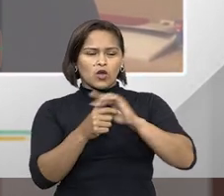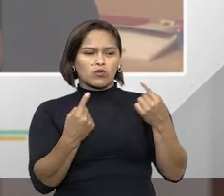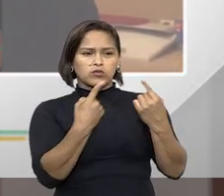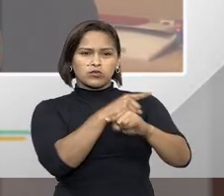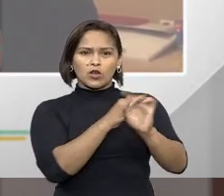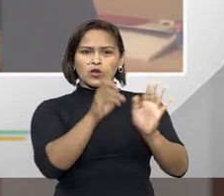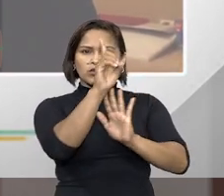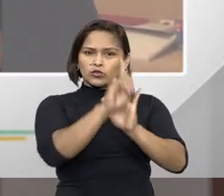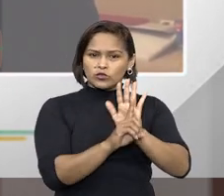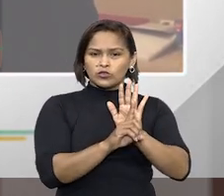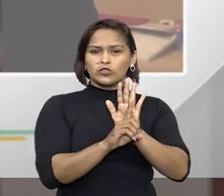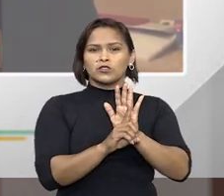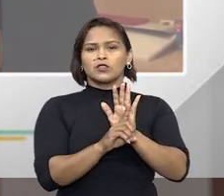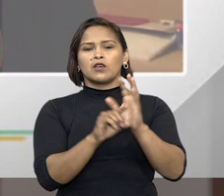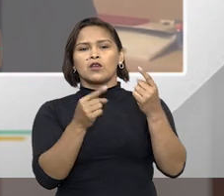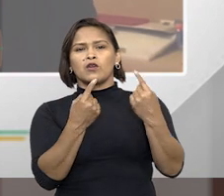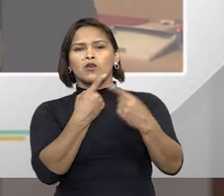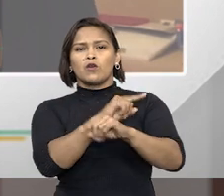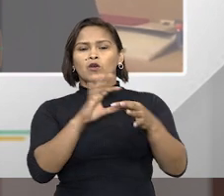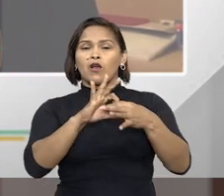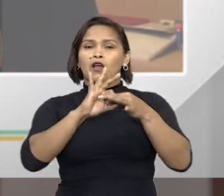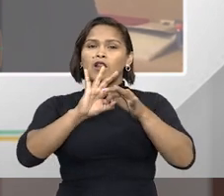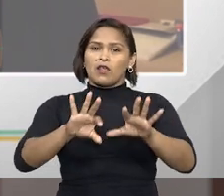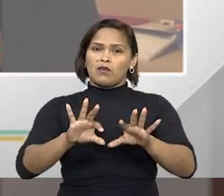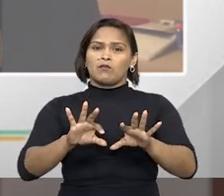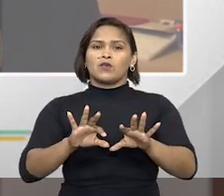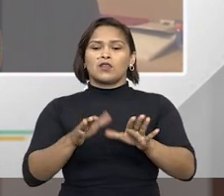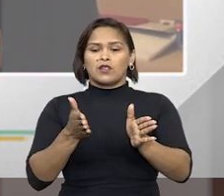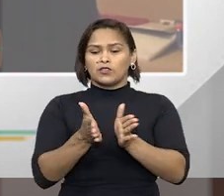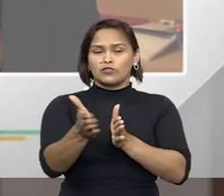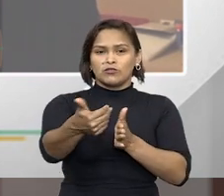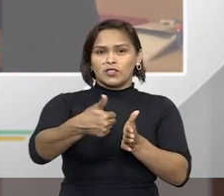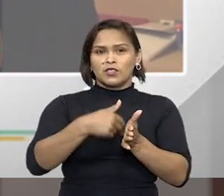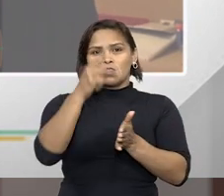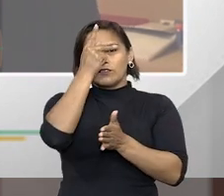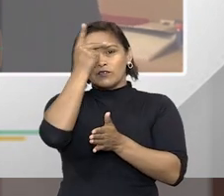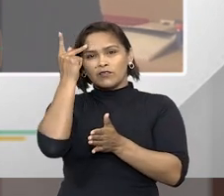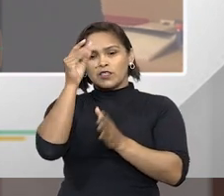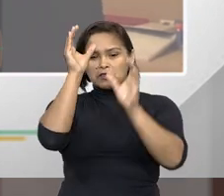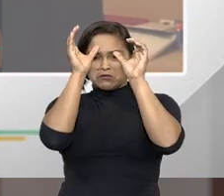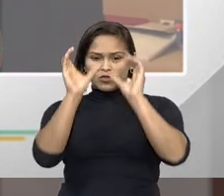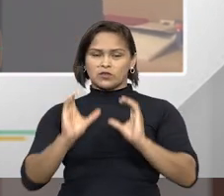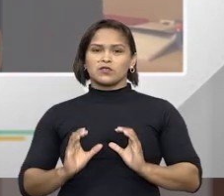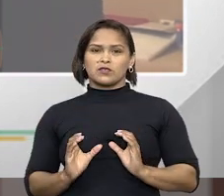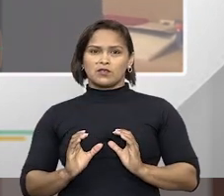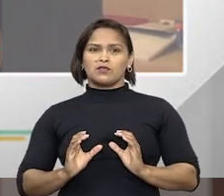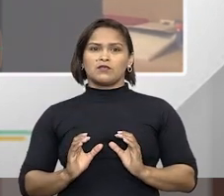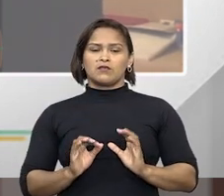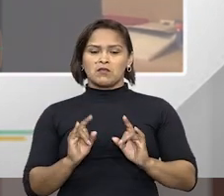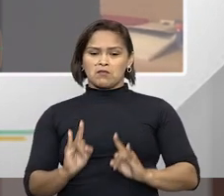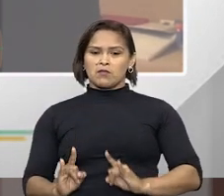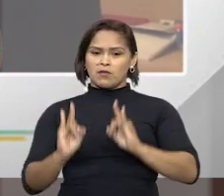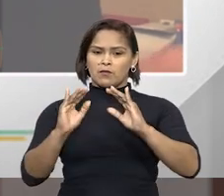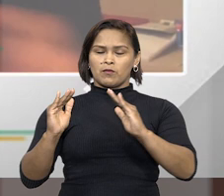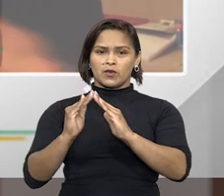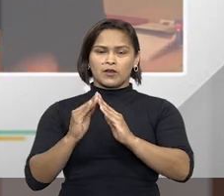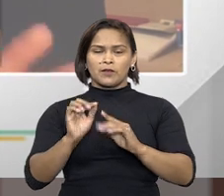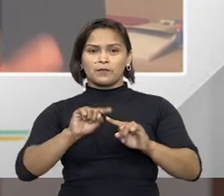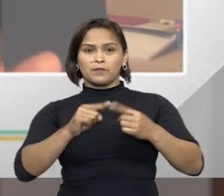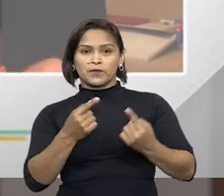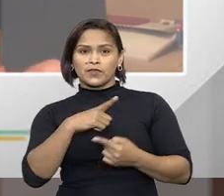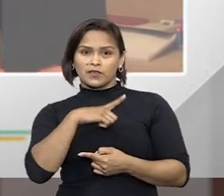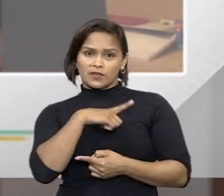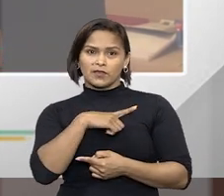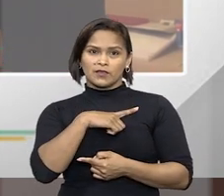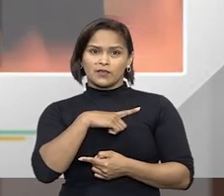contra a liberdade de ir e vir do morador, do condômino. Então, nós temos aí essas